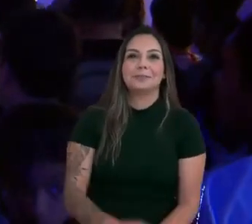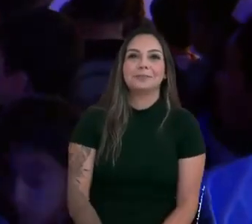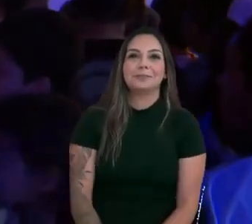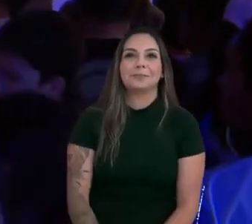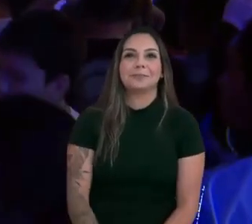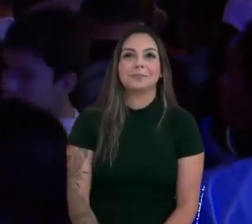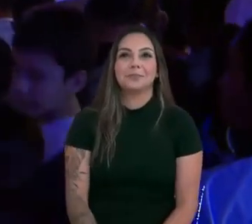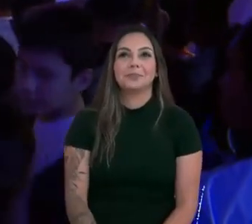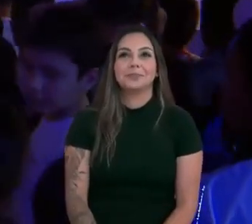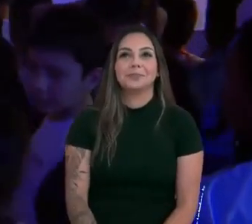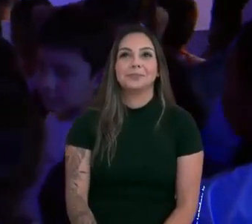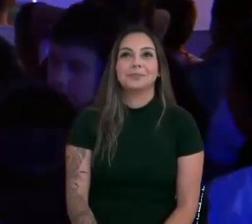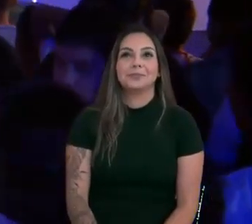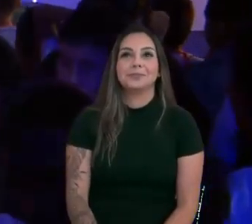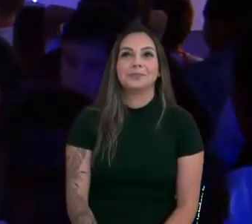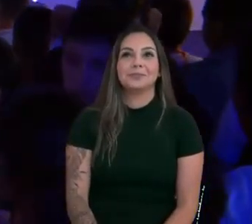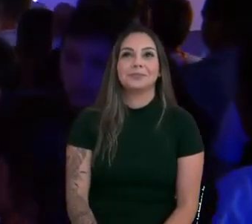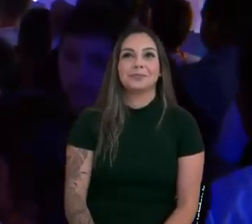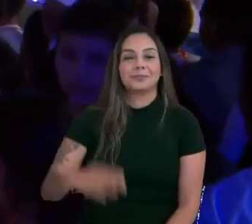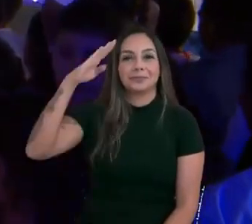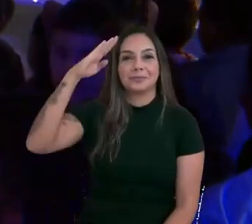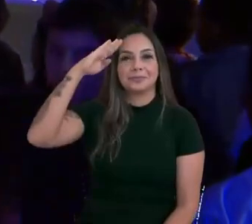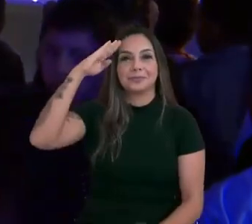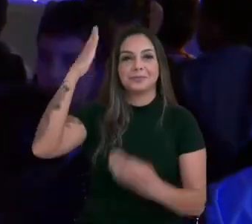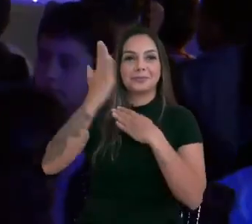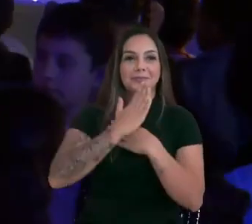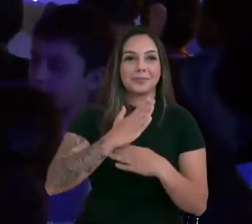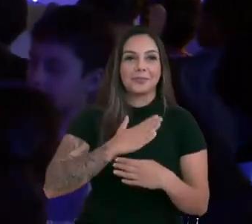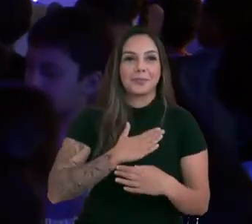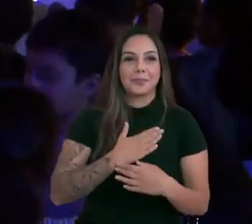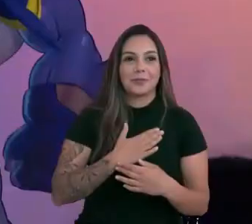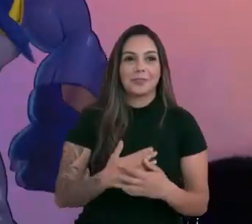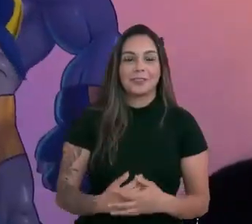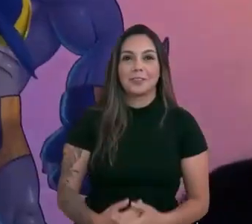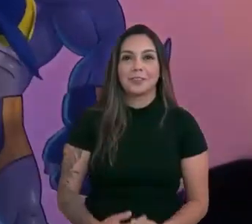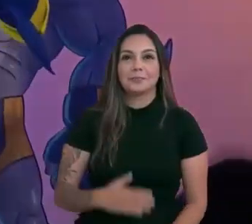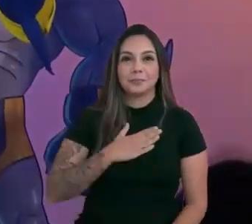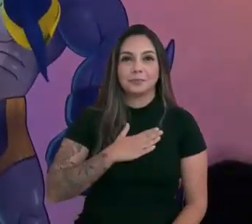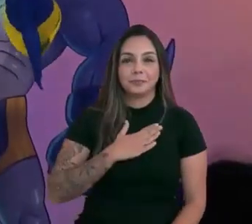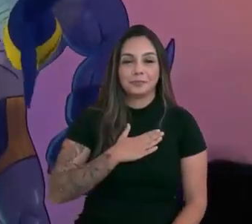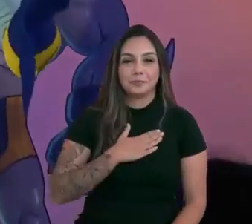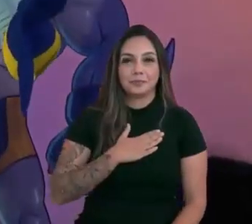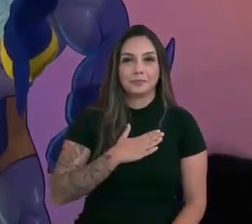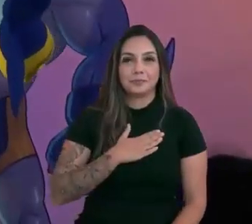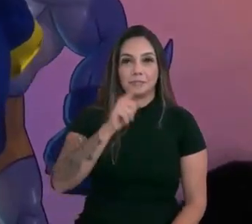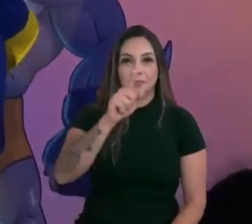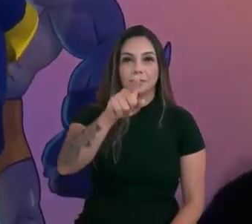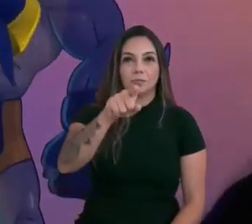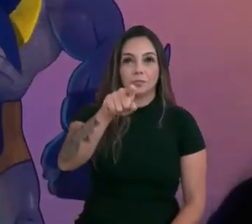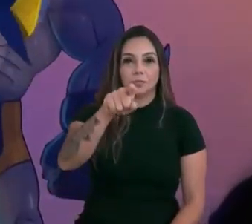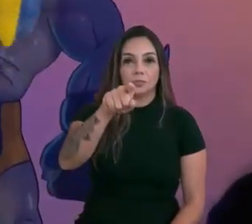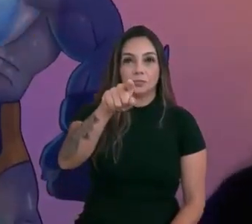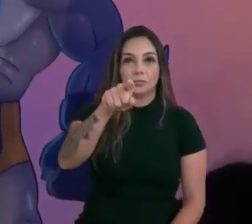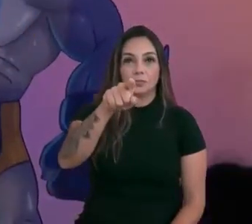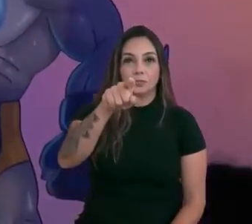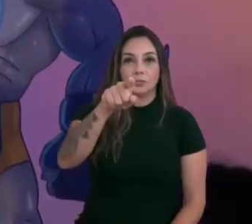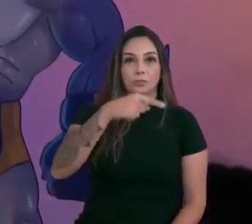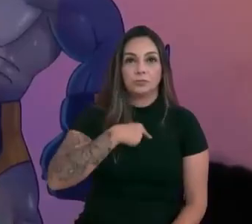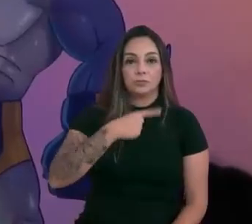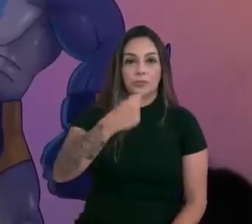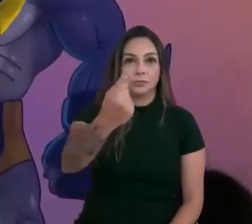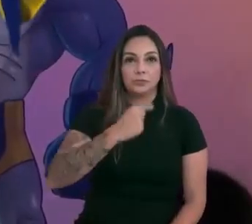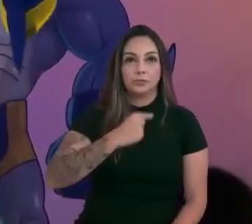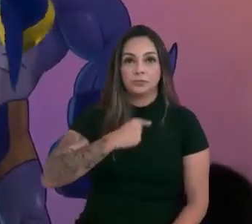você me ajuda? É assim, ó. Eu, você e